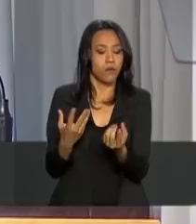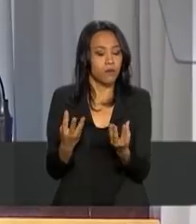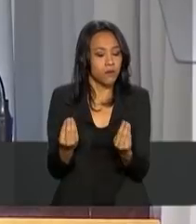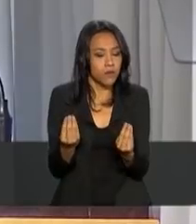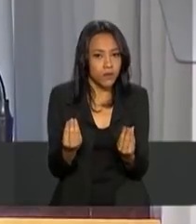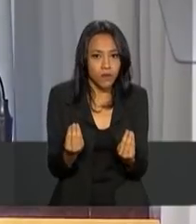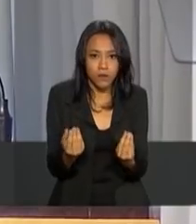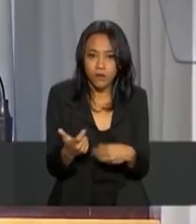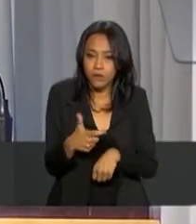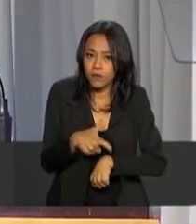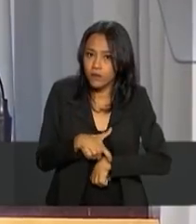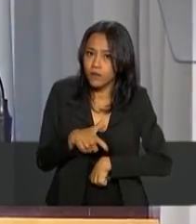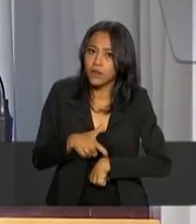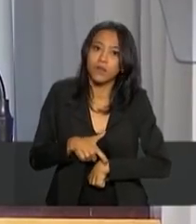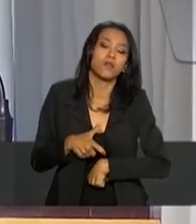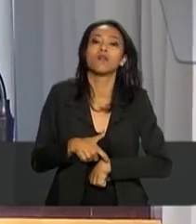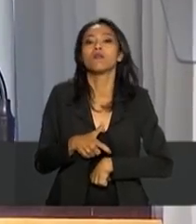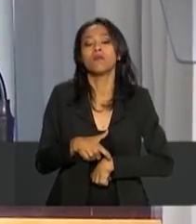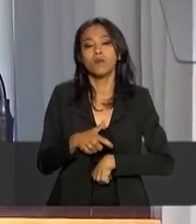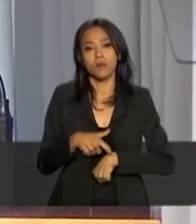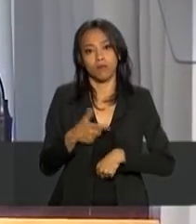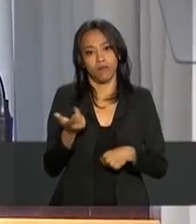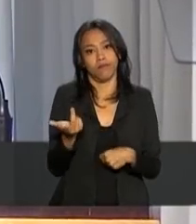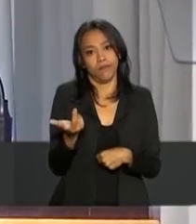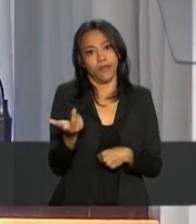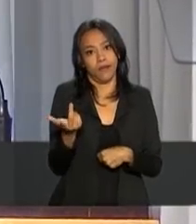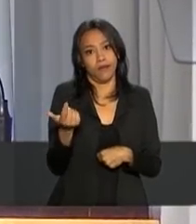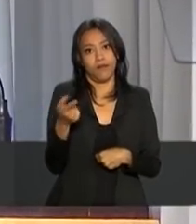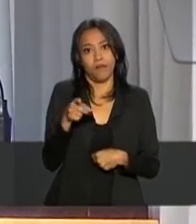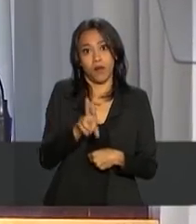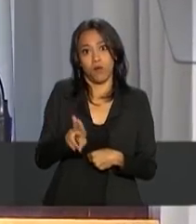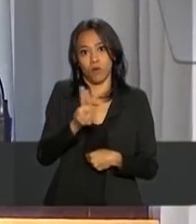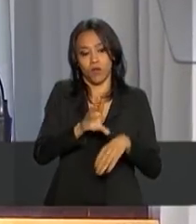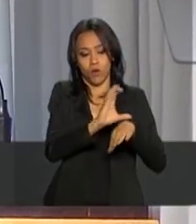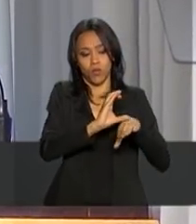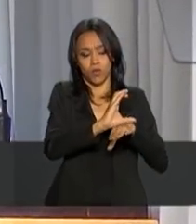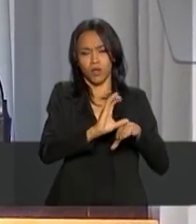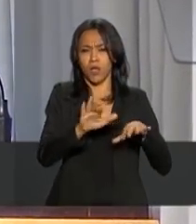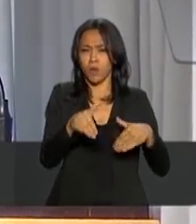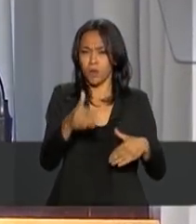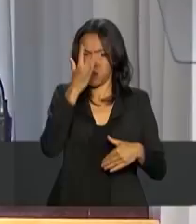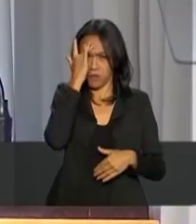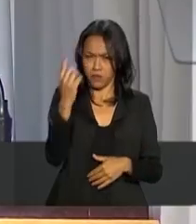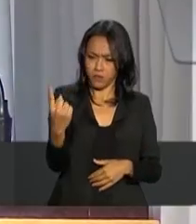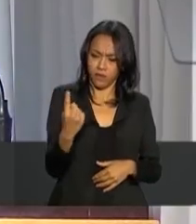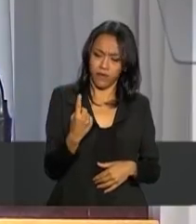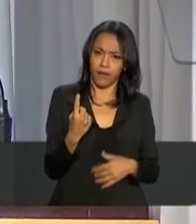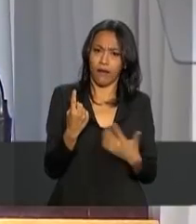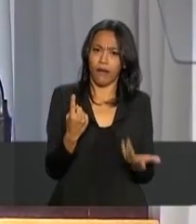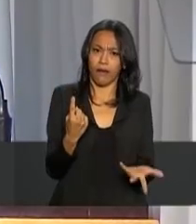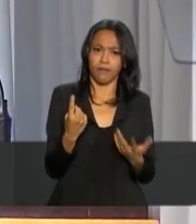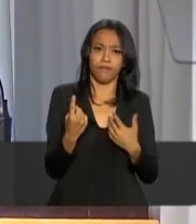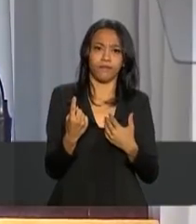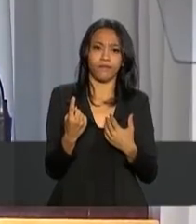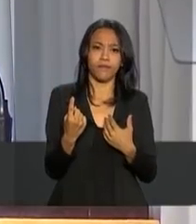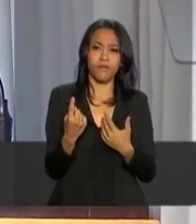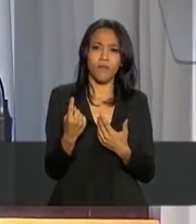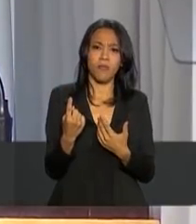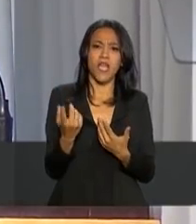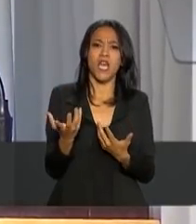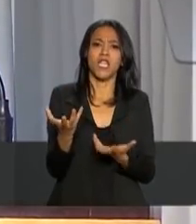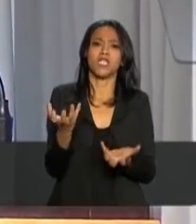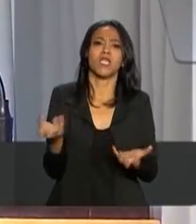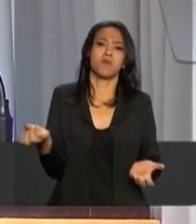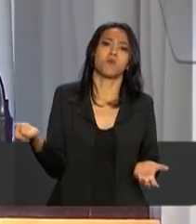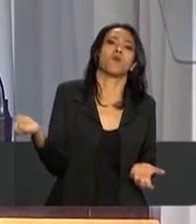tempo para aplicar a Constituição. Então, eu digo, quando as pessoas vêm e dizem, eu aproveito aqui para fazer uma pregaçãozinha, nós queremos a nova